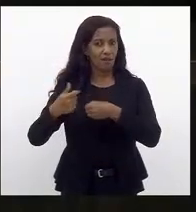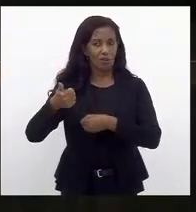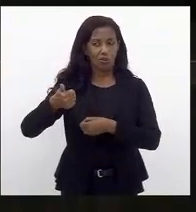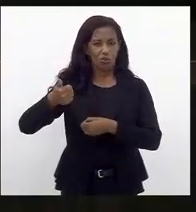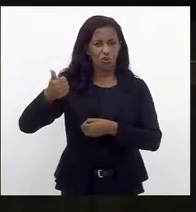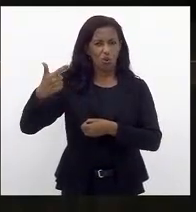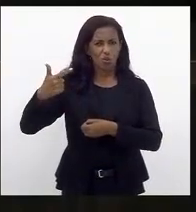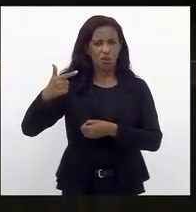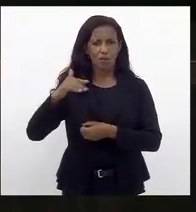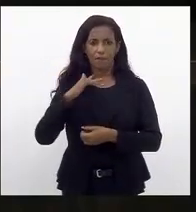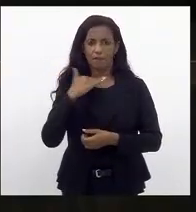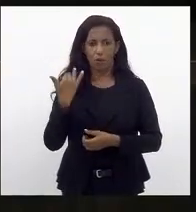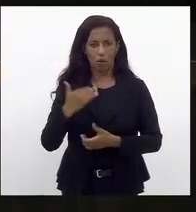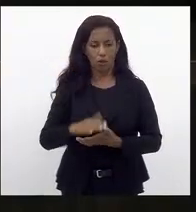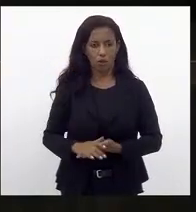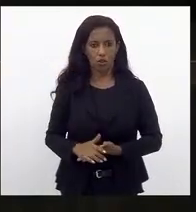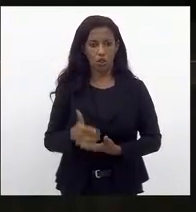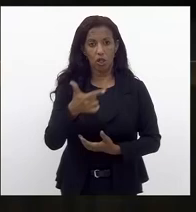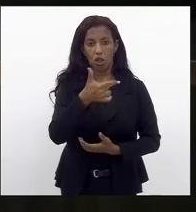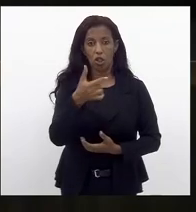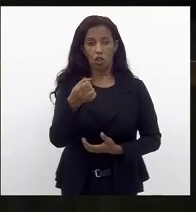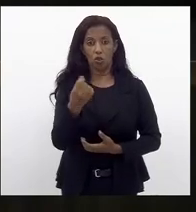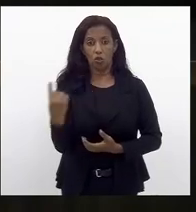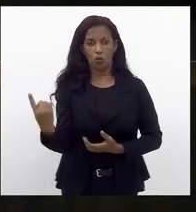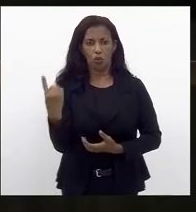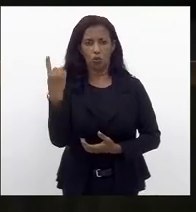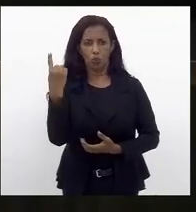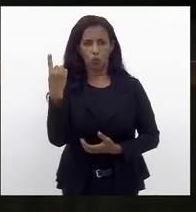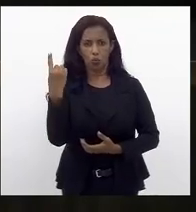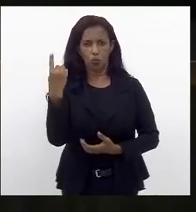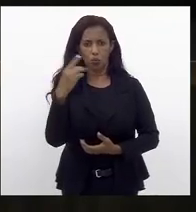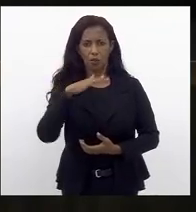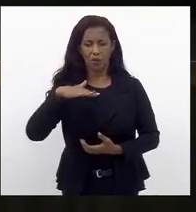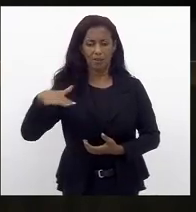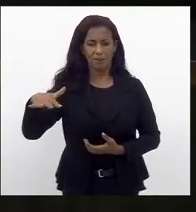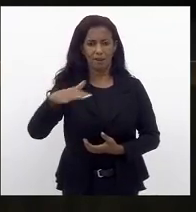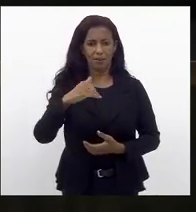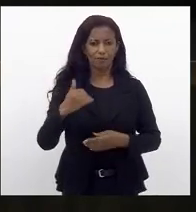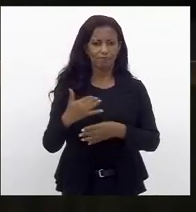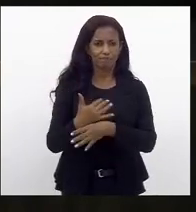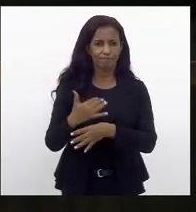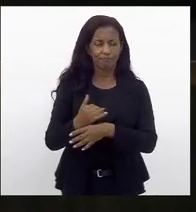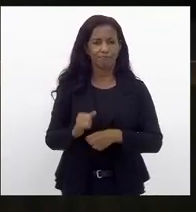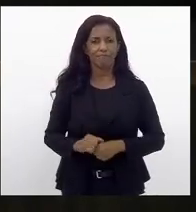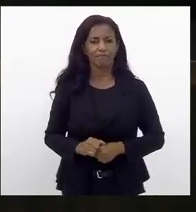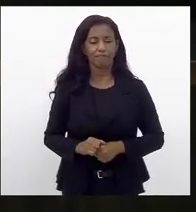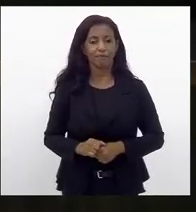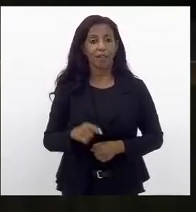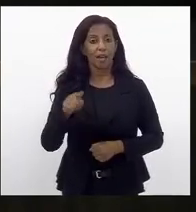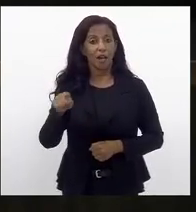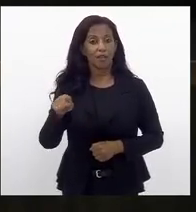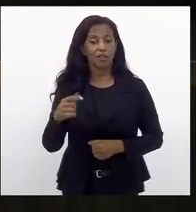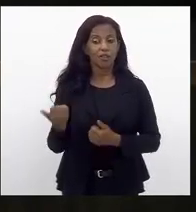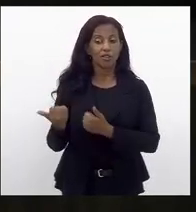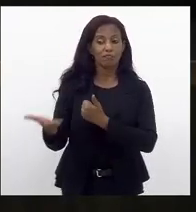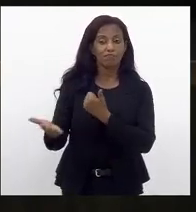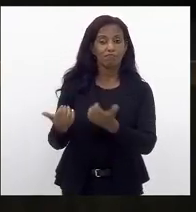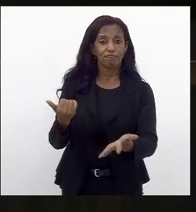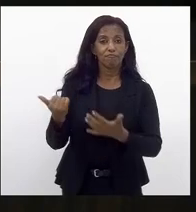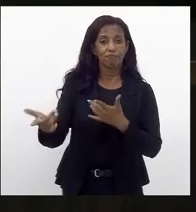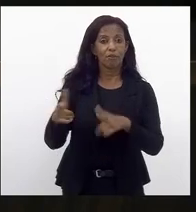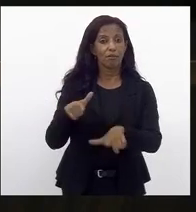todos e homicídios 2008 o único homicídio na cidade Oi gente ocupou a juventude